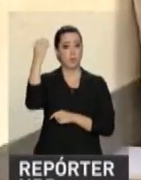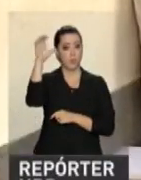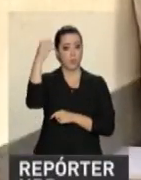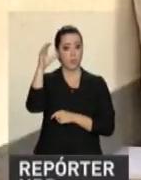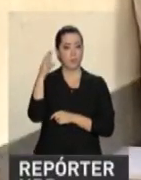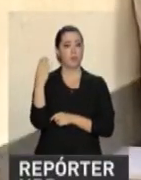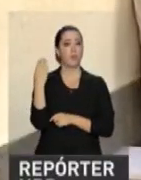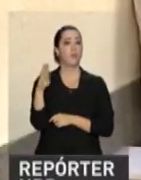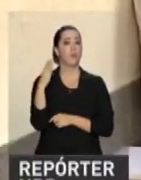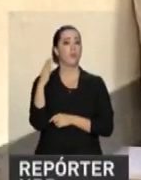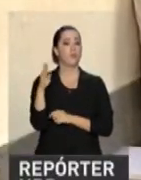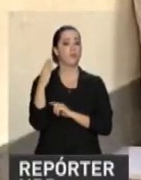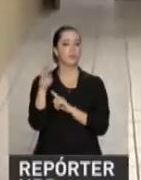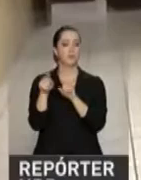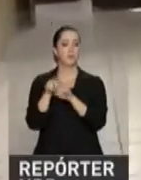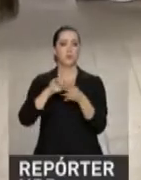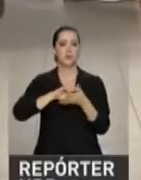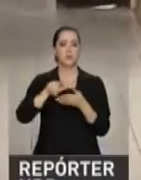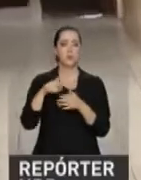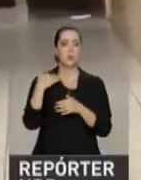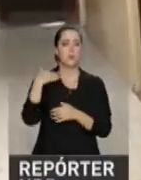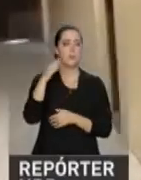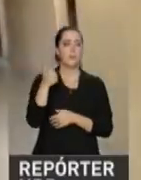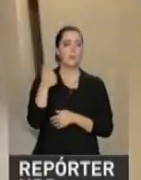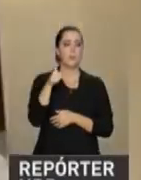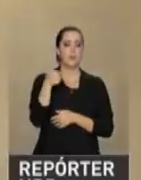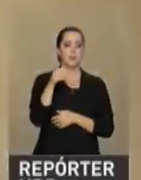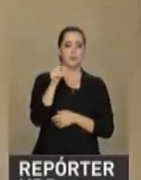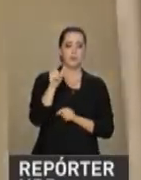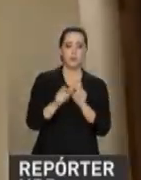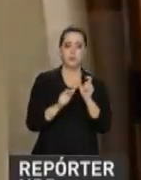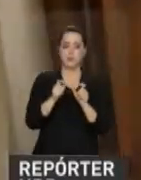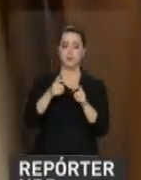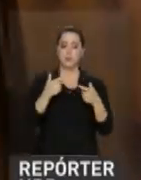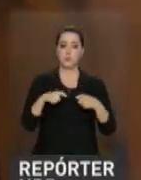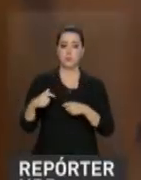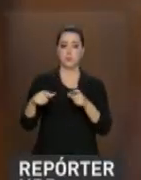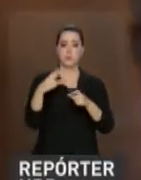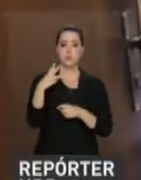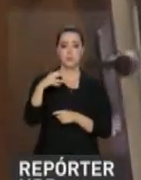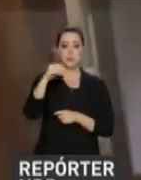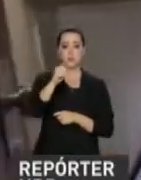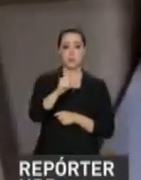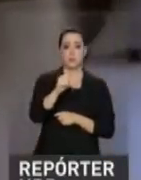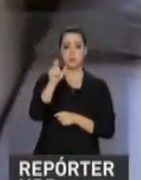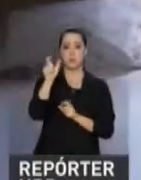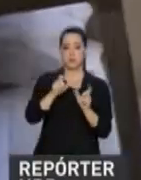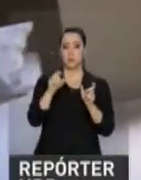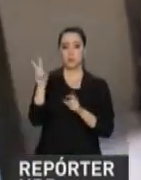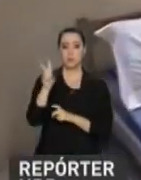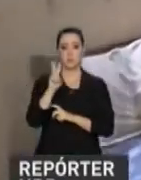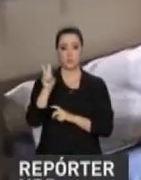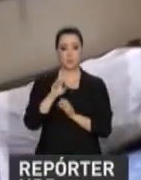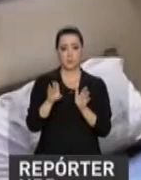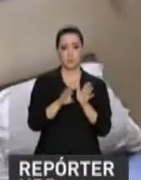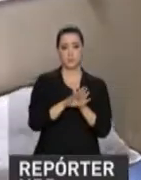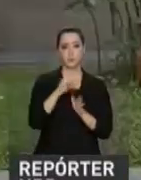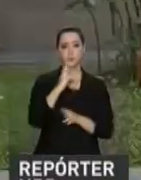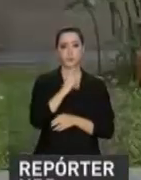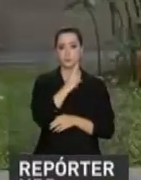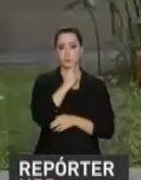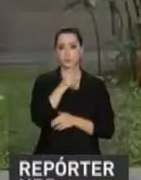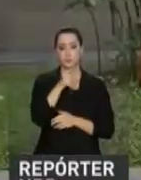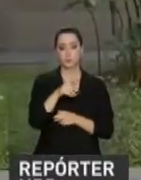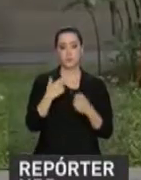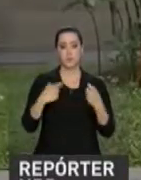e bolivianos. No total, são 110 leitos, 39 reservados para os venezuelanos que vieram de Roraima.